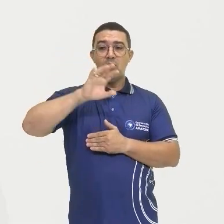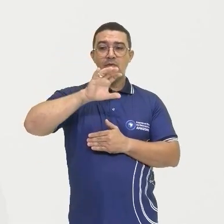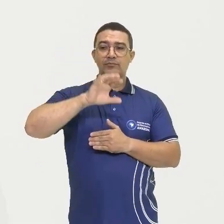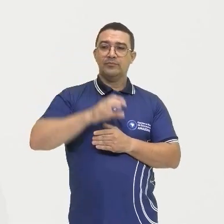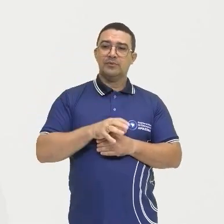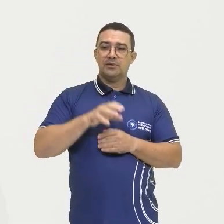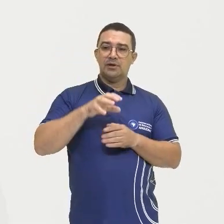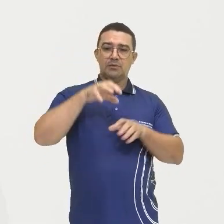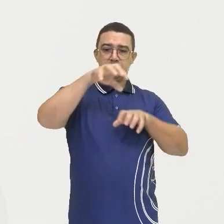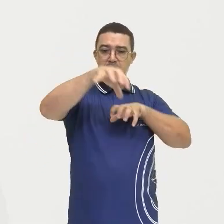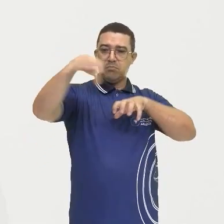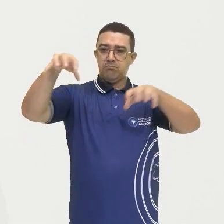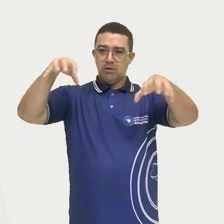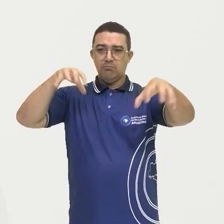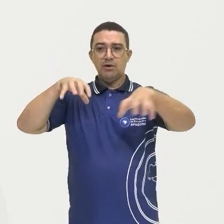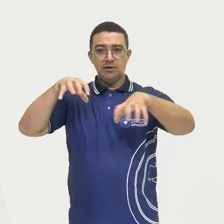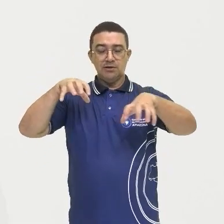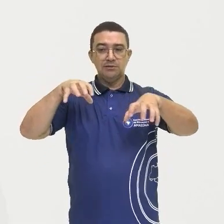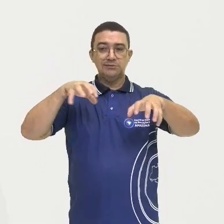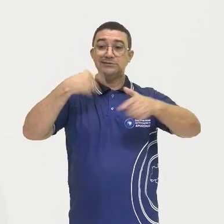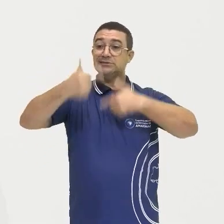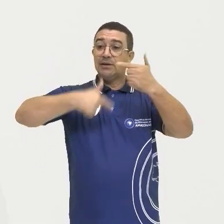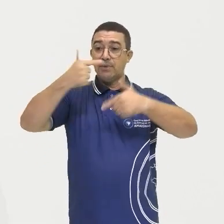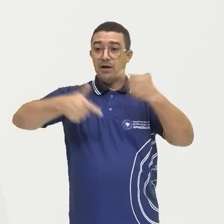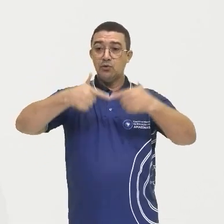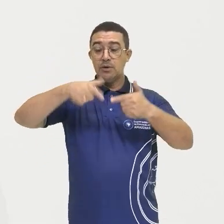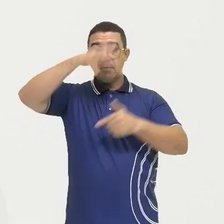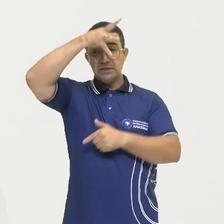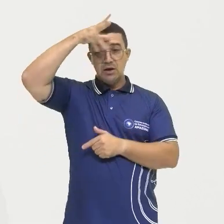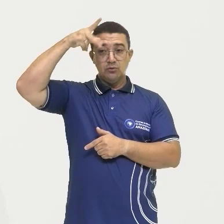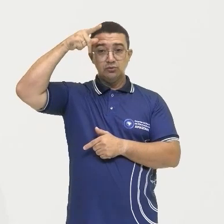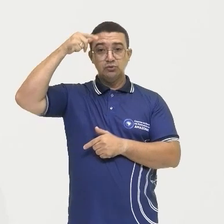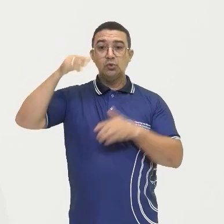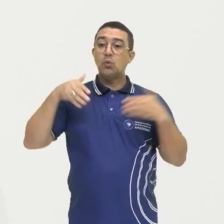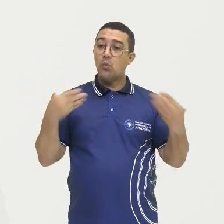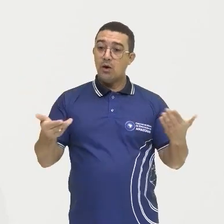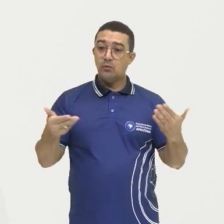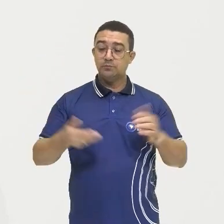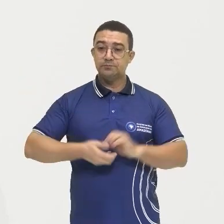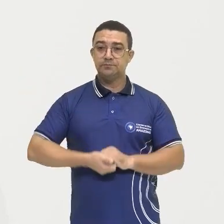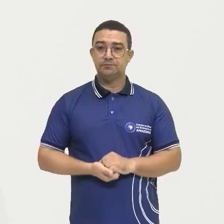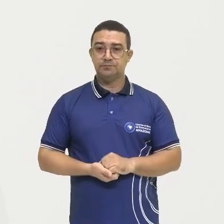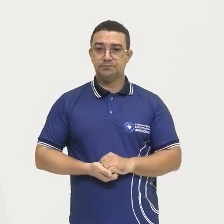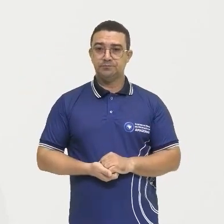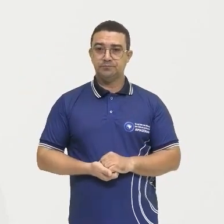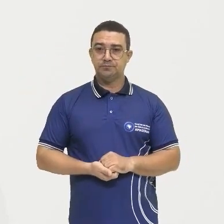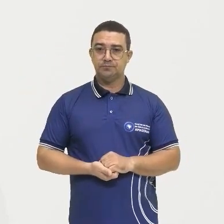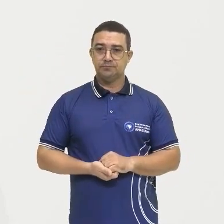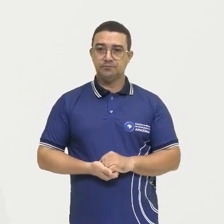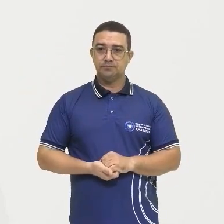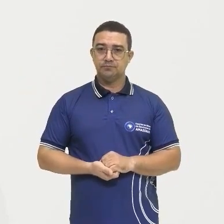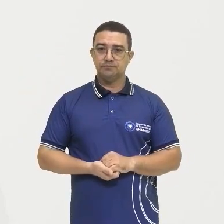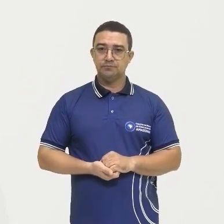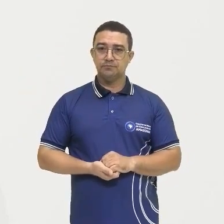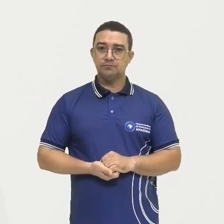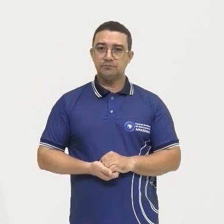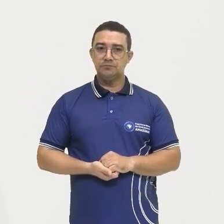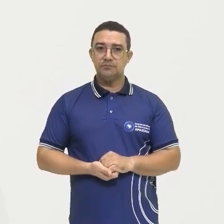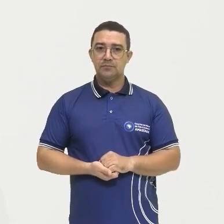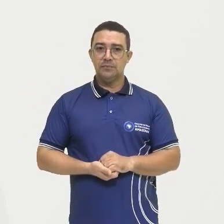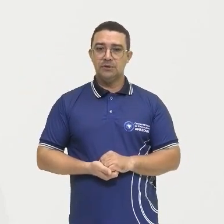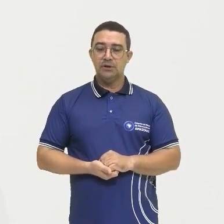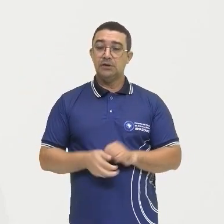Industrial de Manaus, certo? Então, a gente tem aqui qual é o setor, tudo bem? E nós temos também aqui